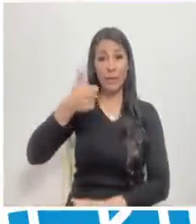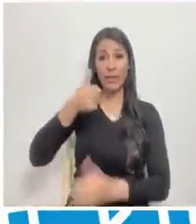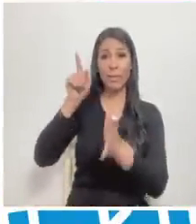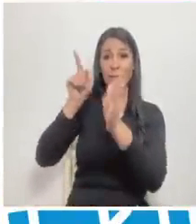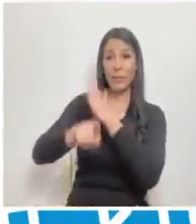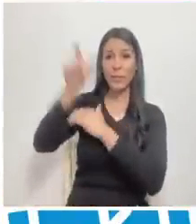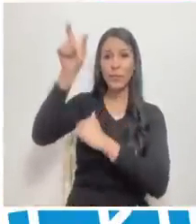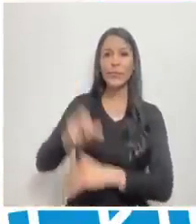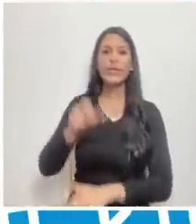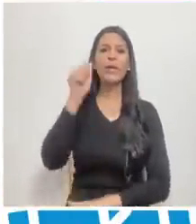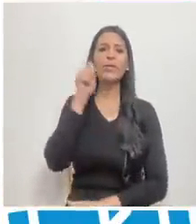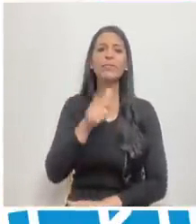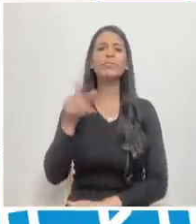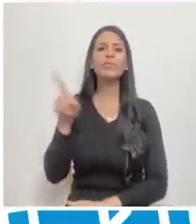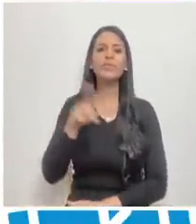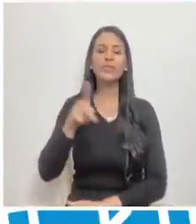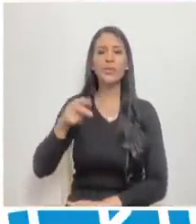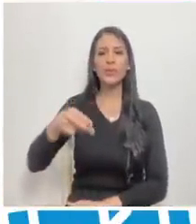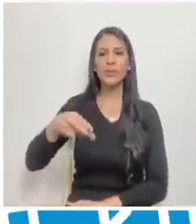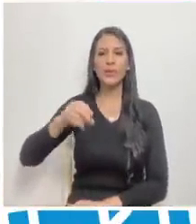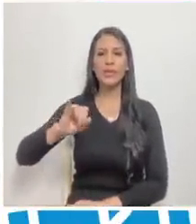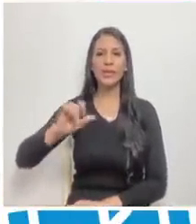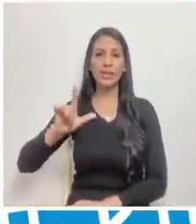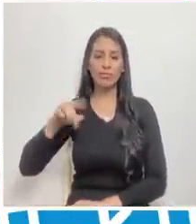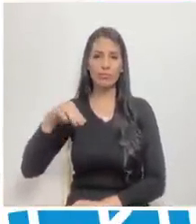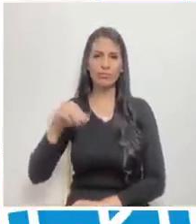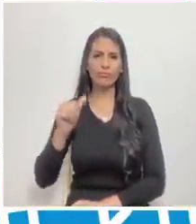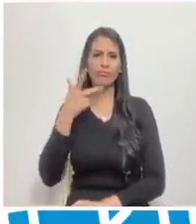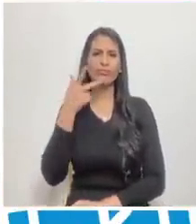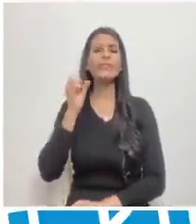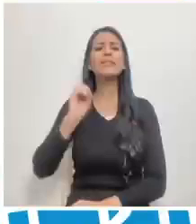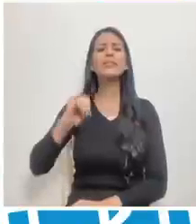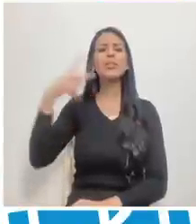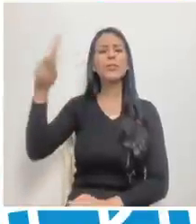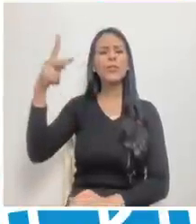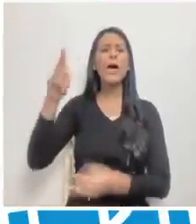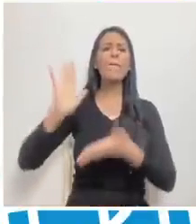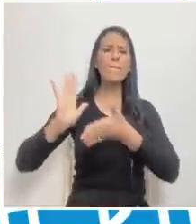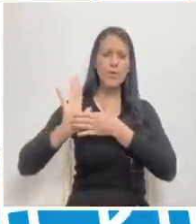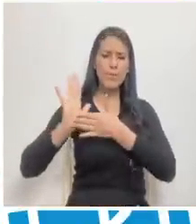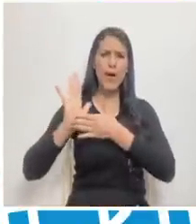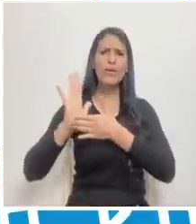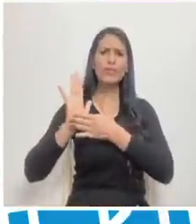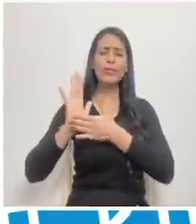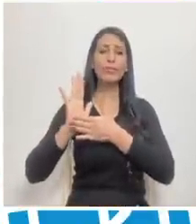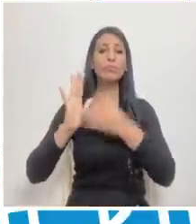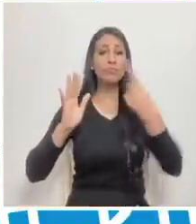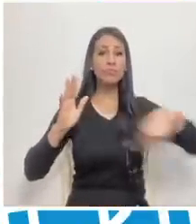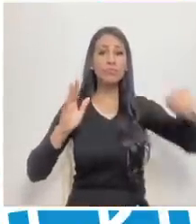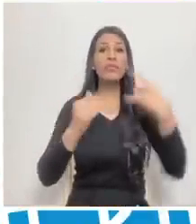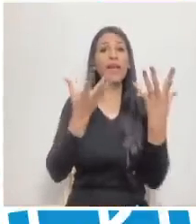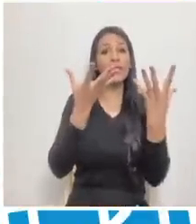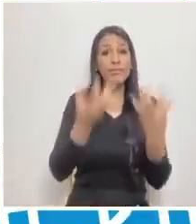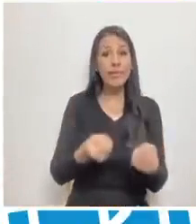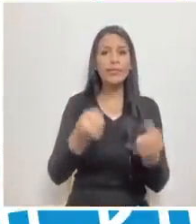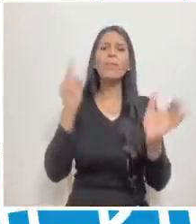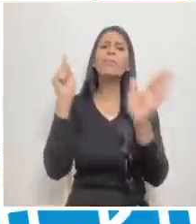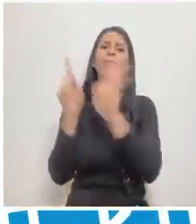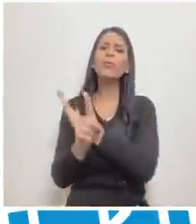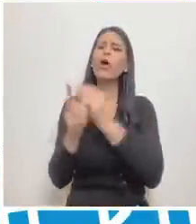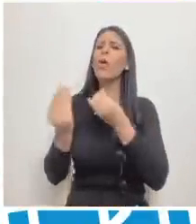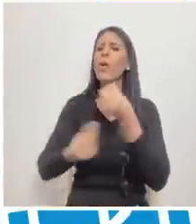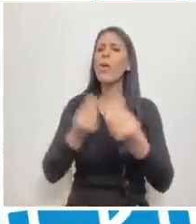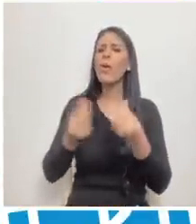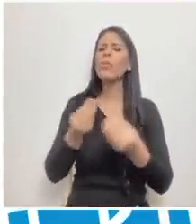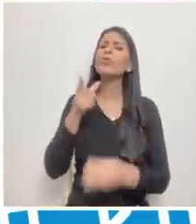Professora, caso sua proposta fosse aceita, como você sugere que fossem feitas as distribuições para